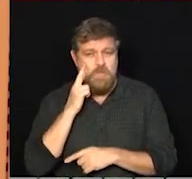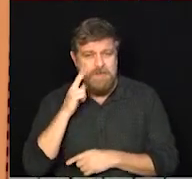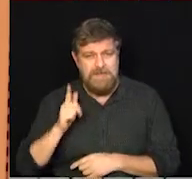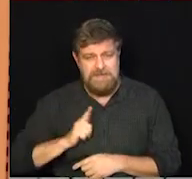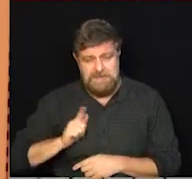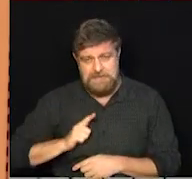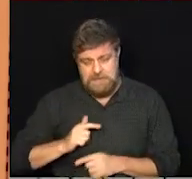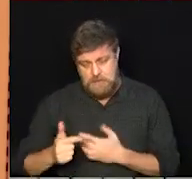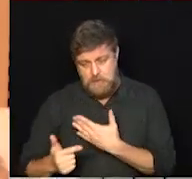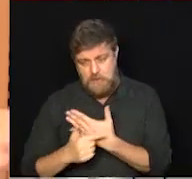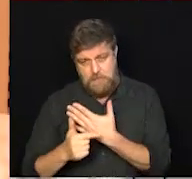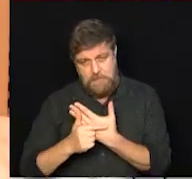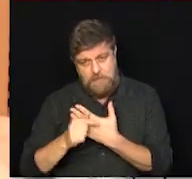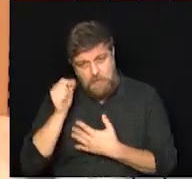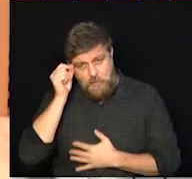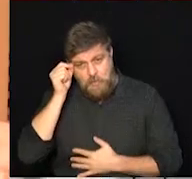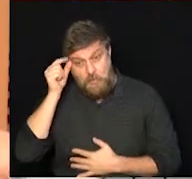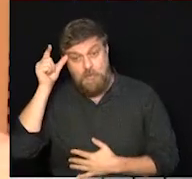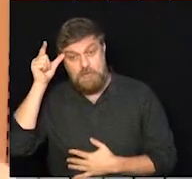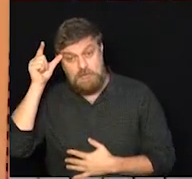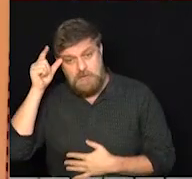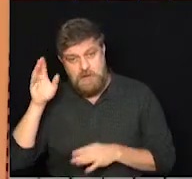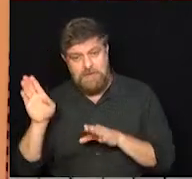e os cuidados de